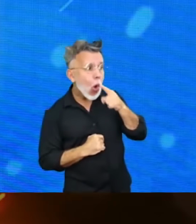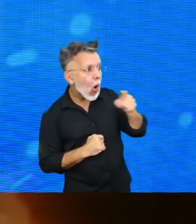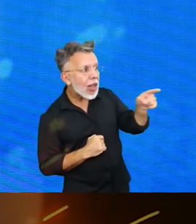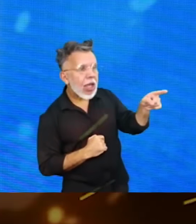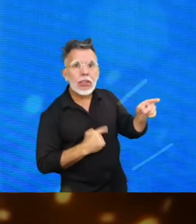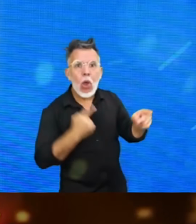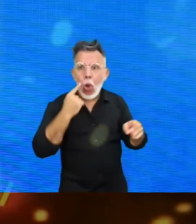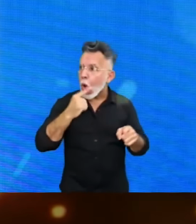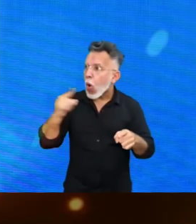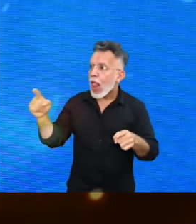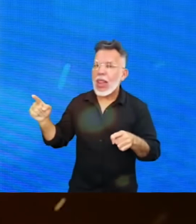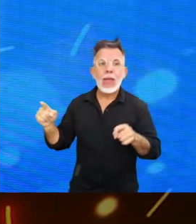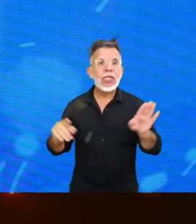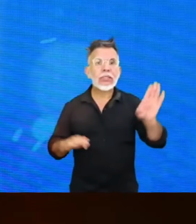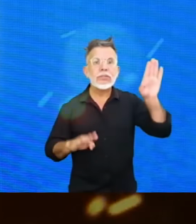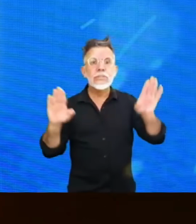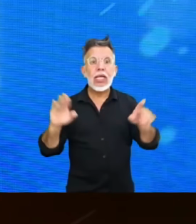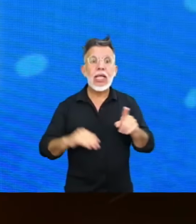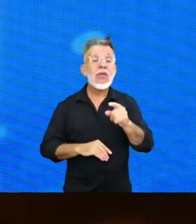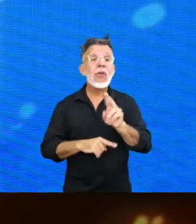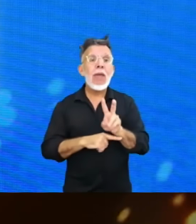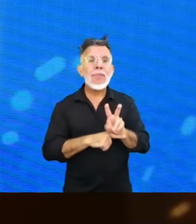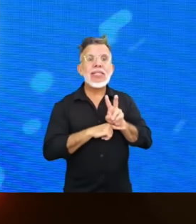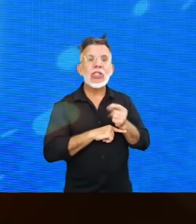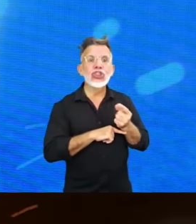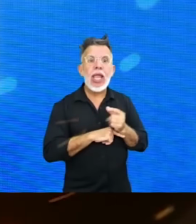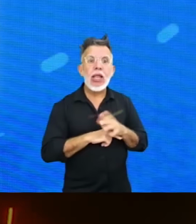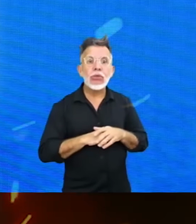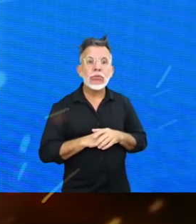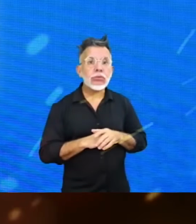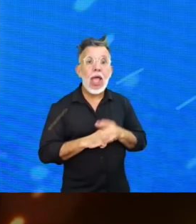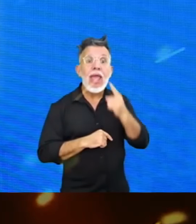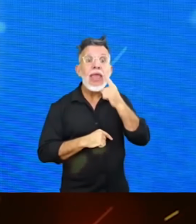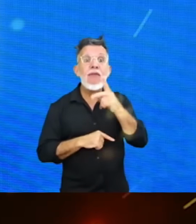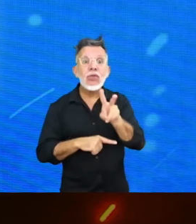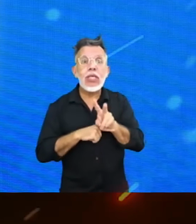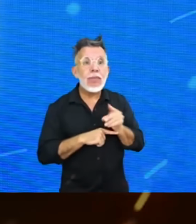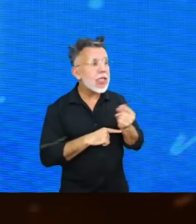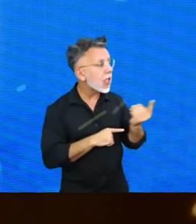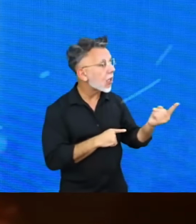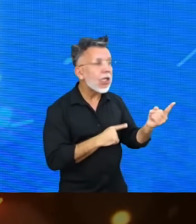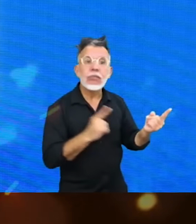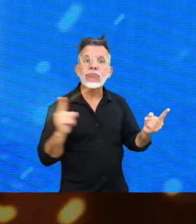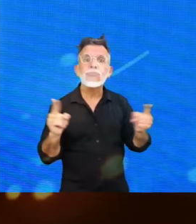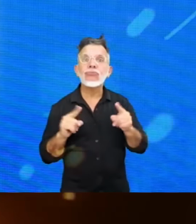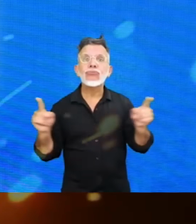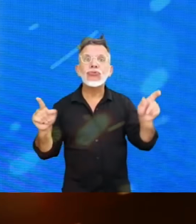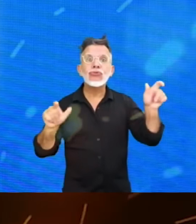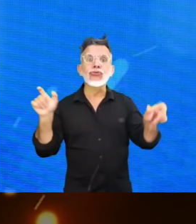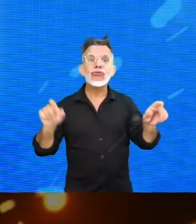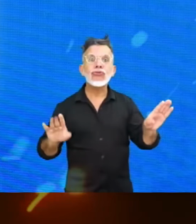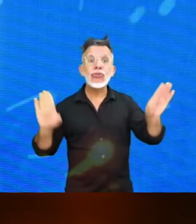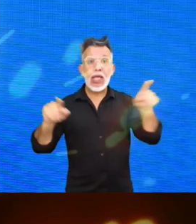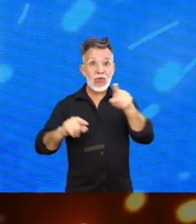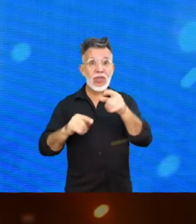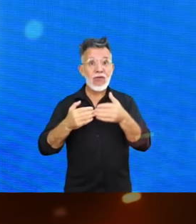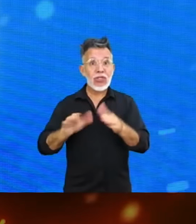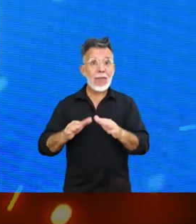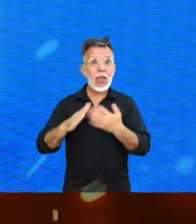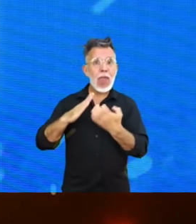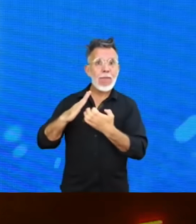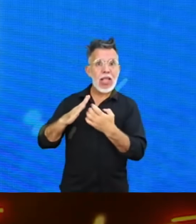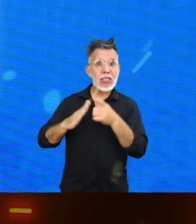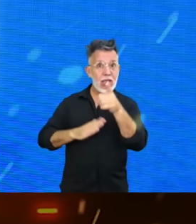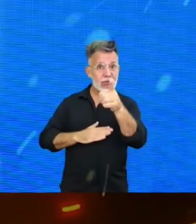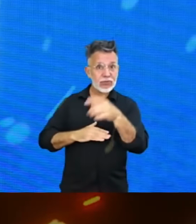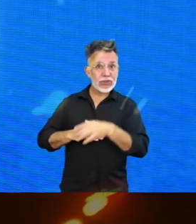se fosse para emprestar dinheiro para alguém esperando receber de volta olha para todo mundo para quem se você fosse abrir uma empresa ou você que é dono de uma empresa 2